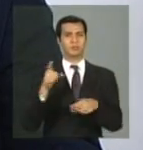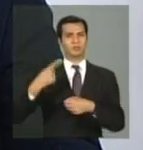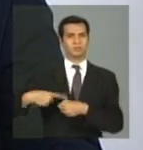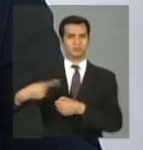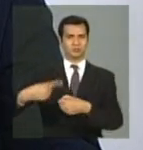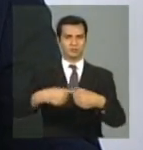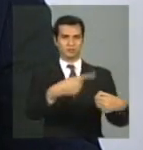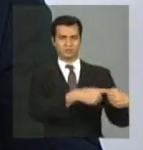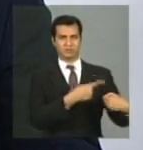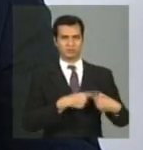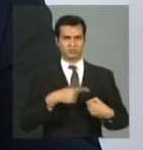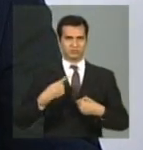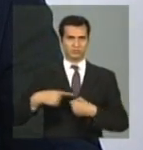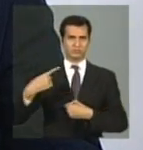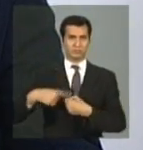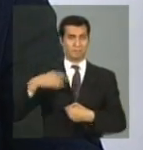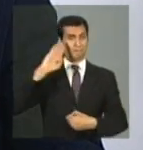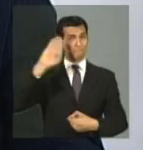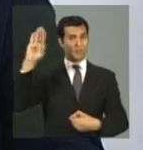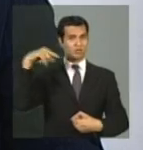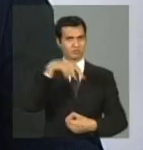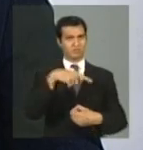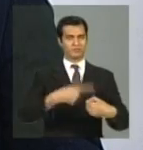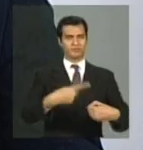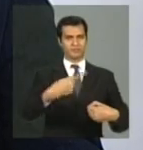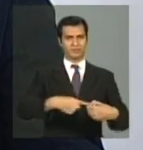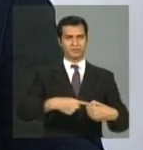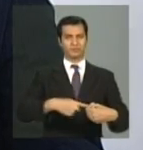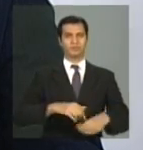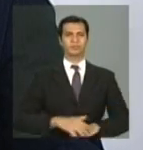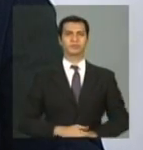as coisas estão acontecendo e acontecem.